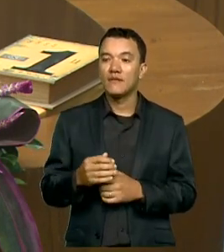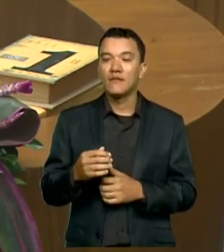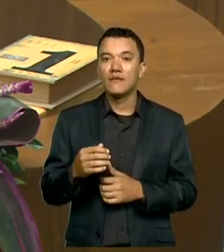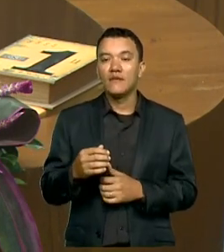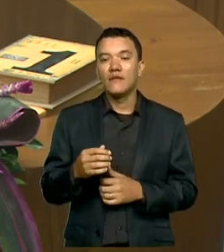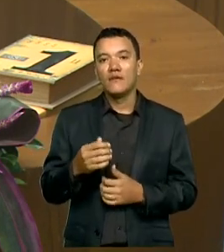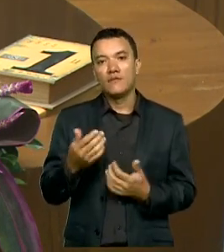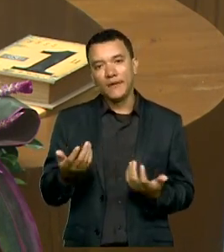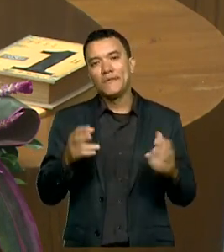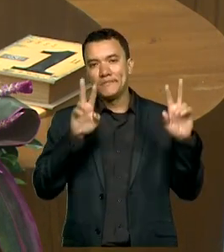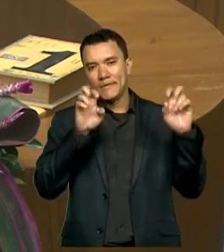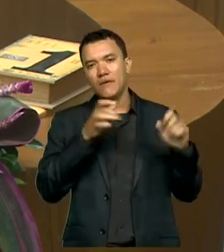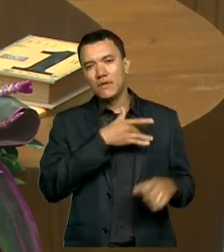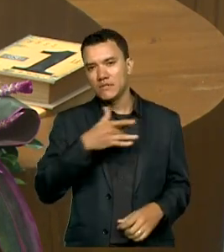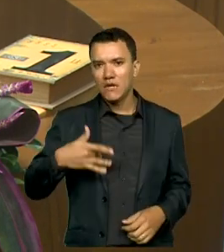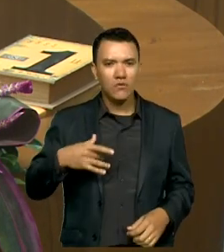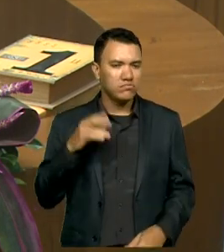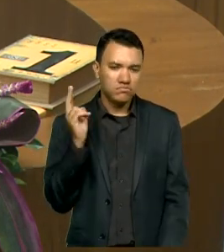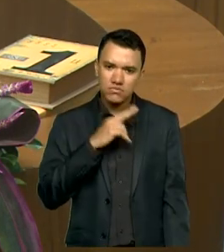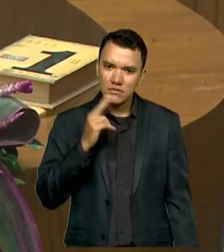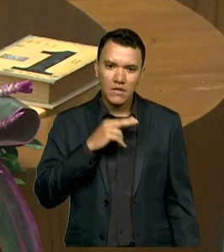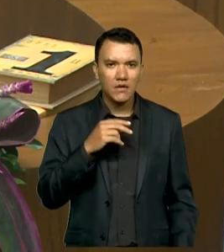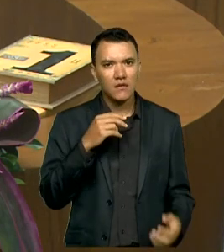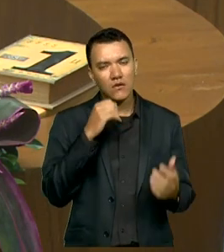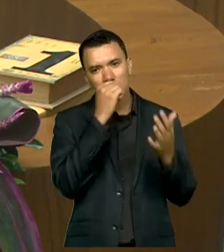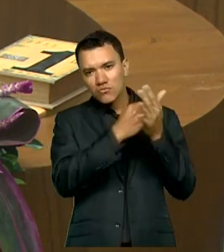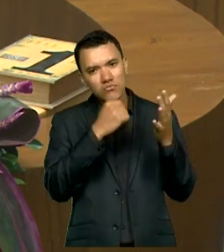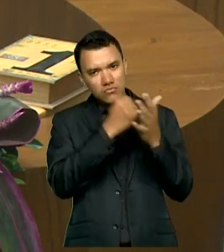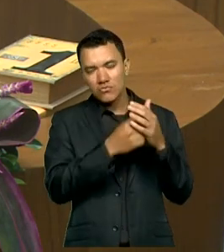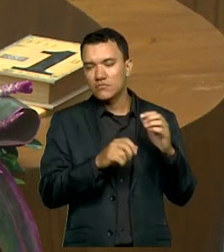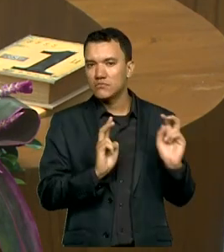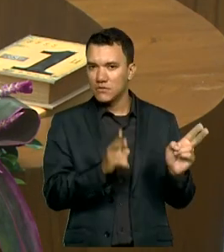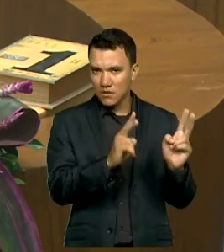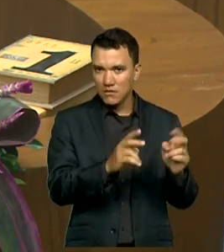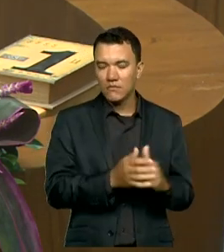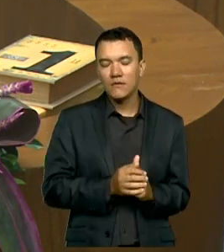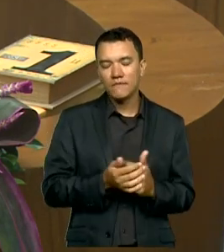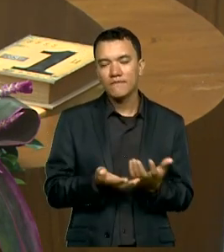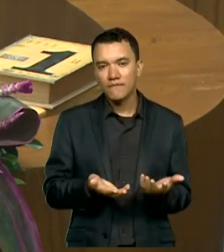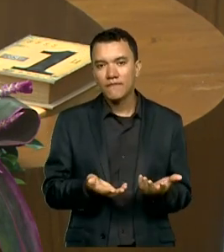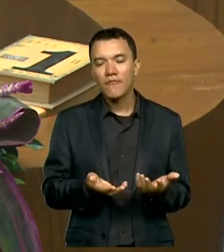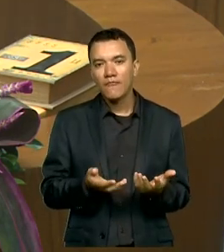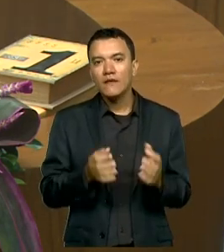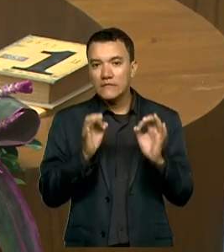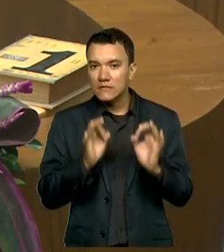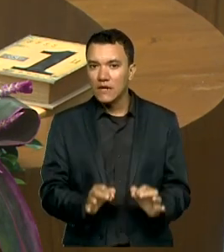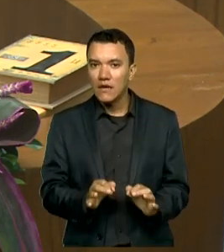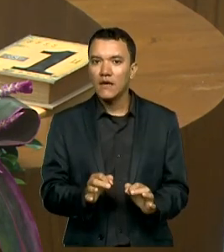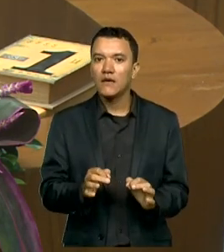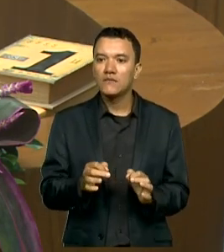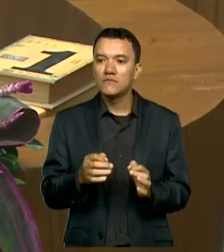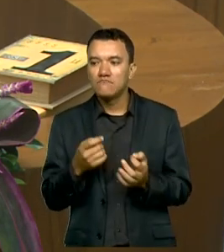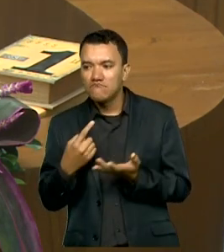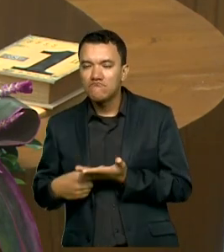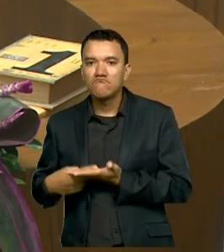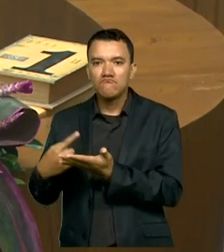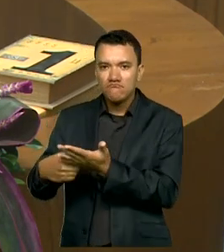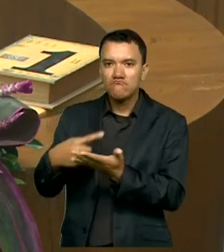sempre urgente, é uma das minhas bandeiras e, com certeza, exercendo parcerias e com